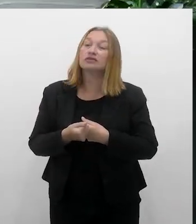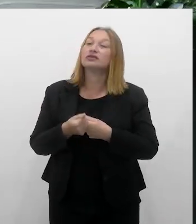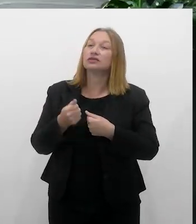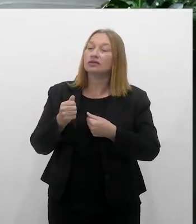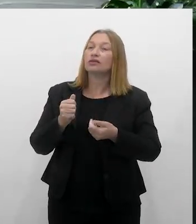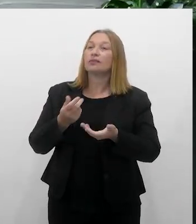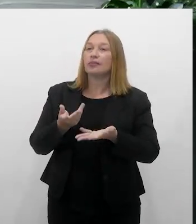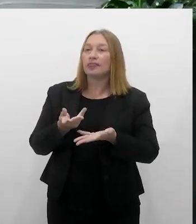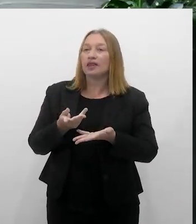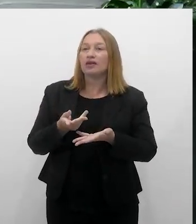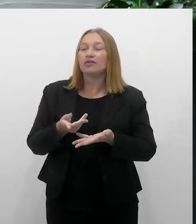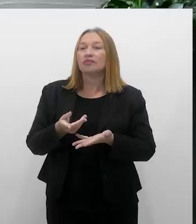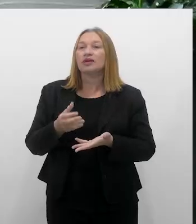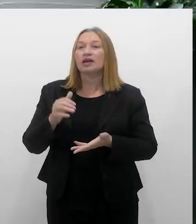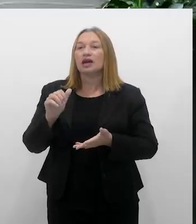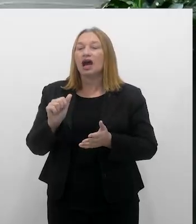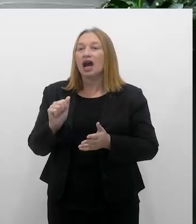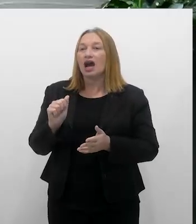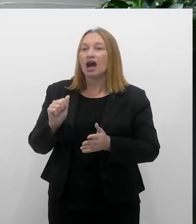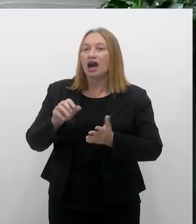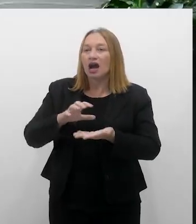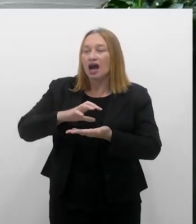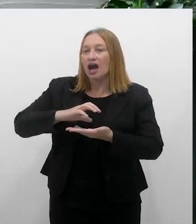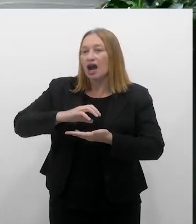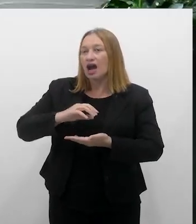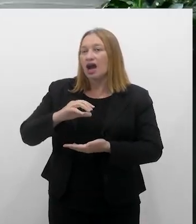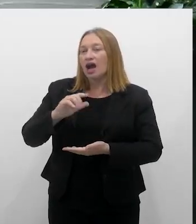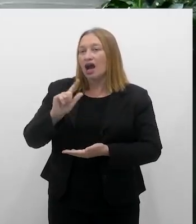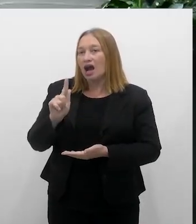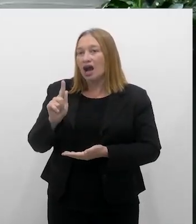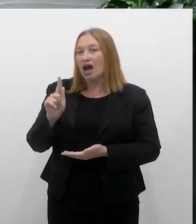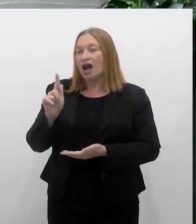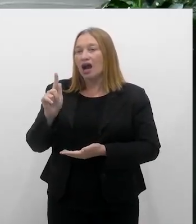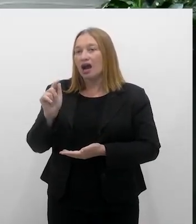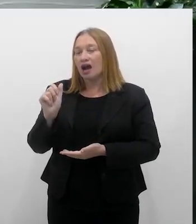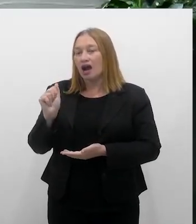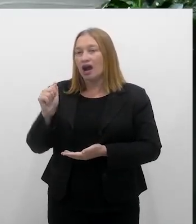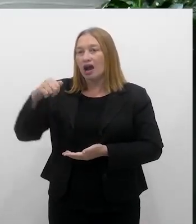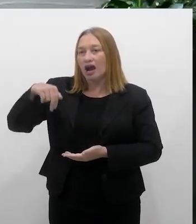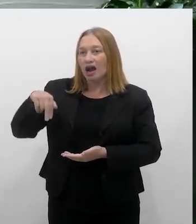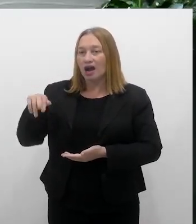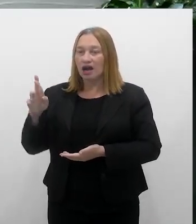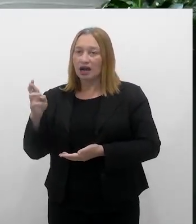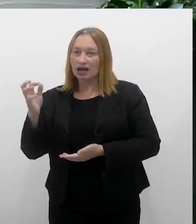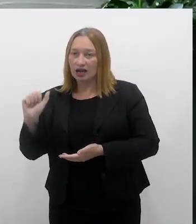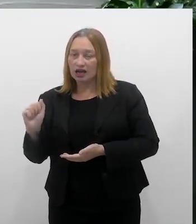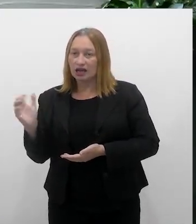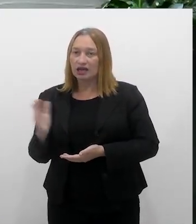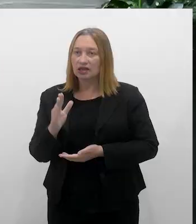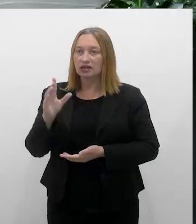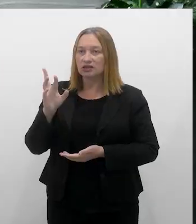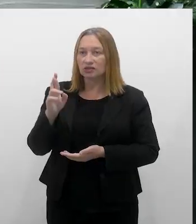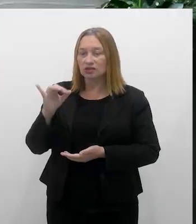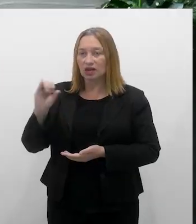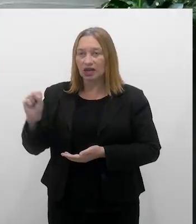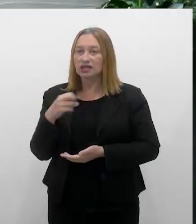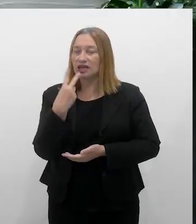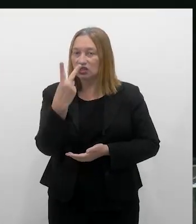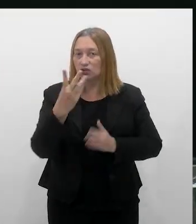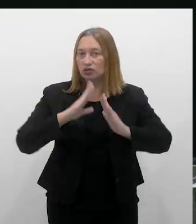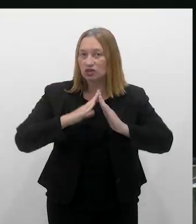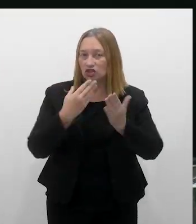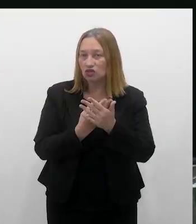não temos oficialmente aqui. São em Angra dos Reis. As 2? As 2 é onde nós temos a população